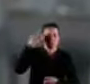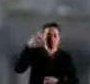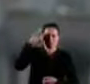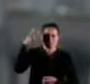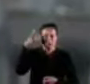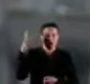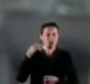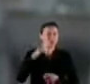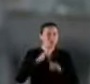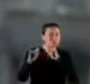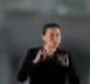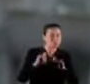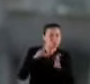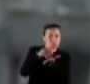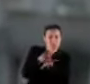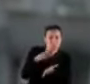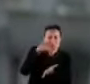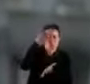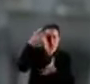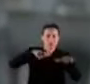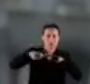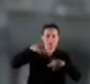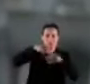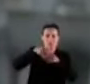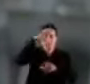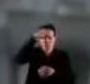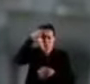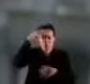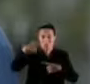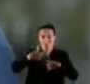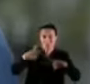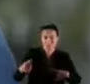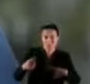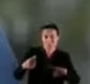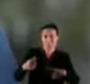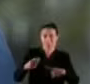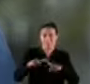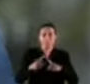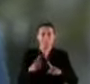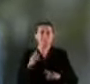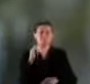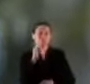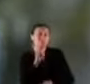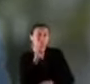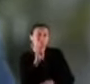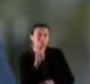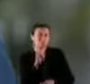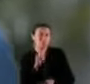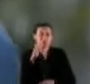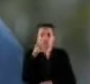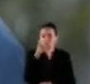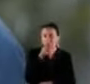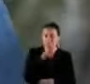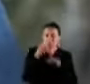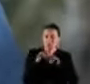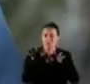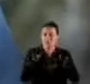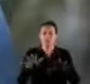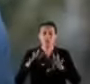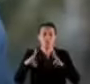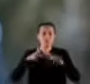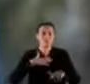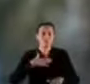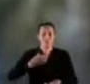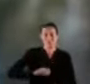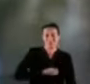Se você ouviu uma história por aí que eu vou demitir os serviços prestados quando for eleito, saiba que é mais uma das mentiras que estão espalhando sobre mim. Em